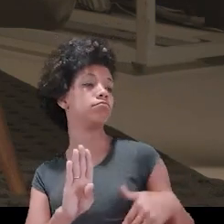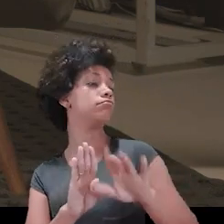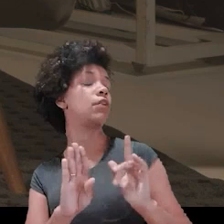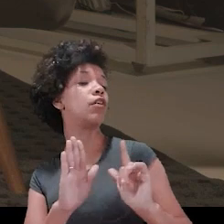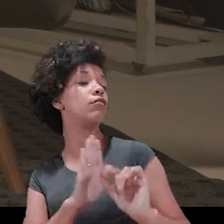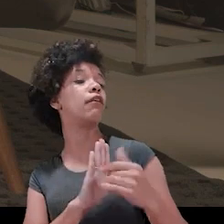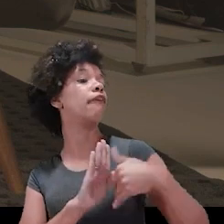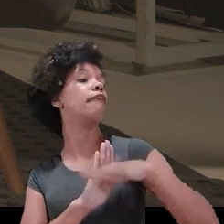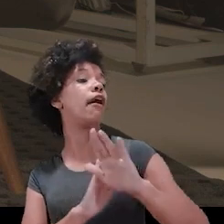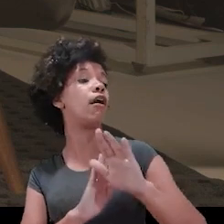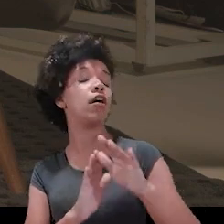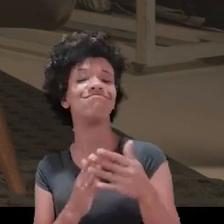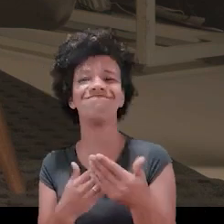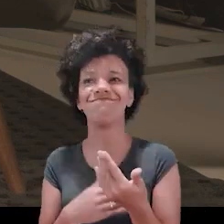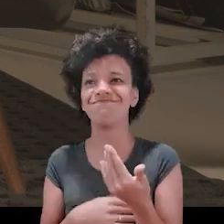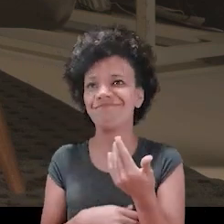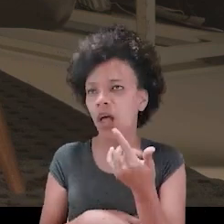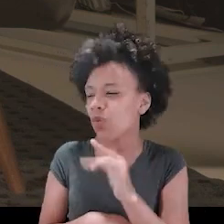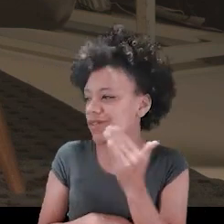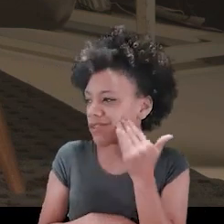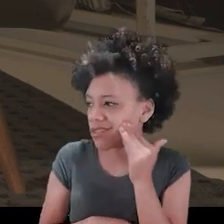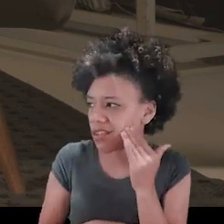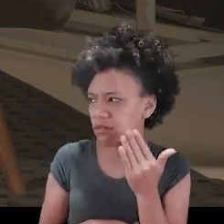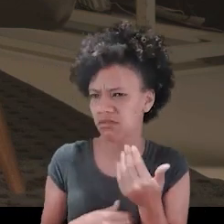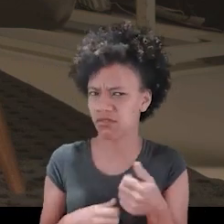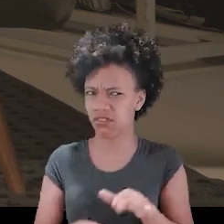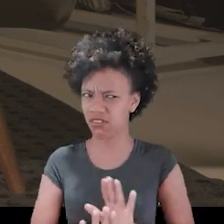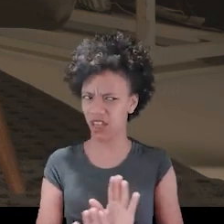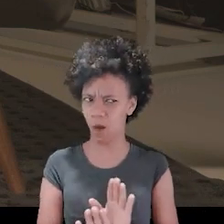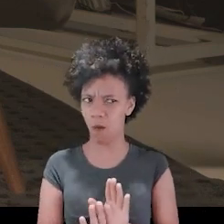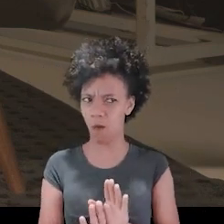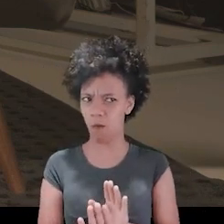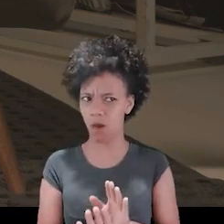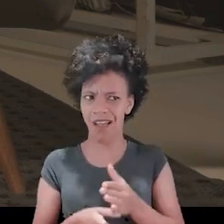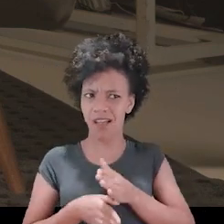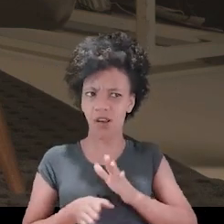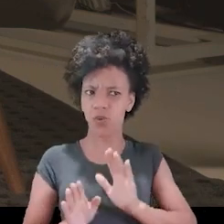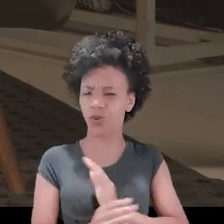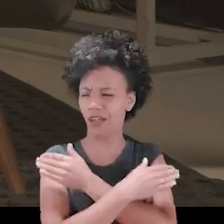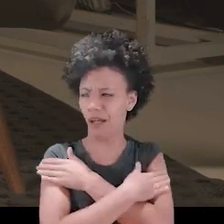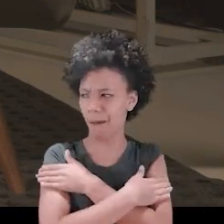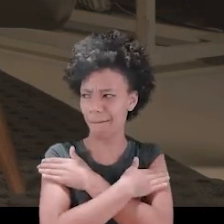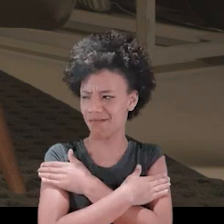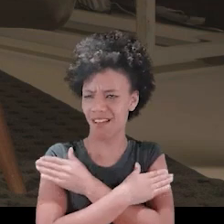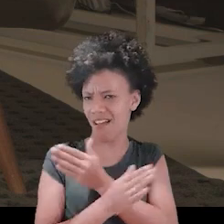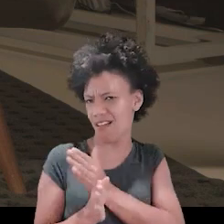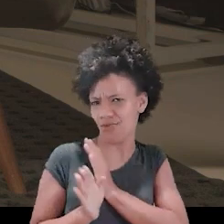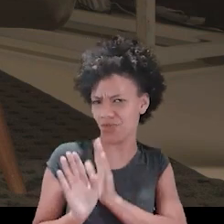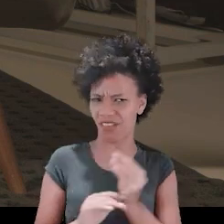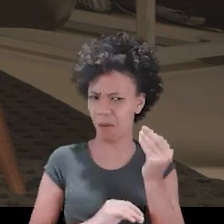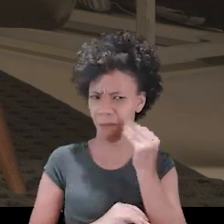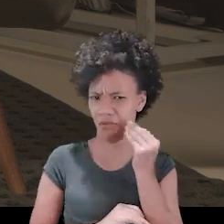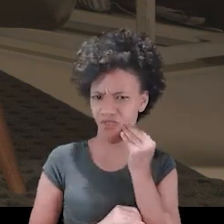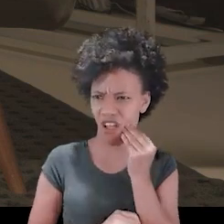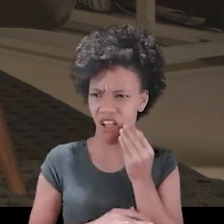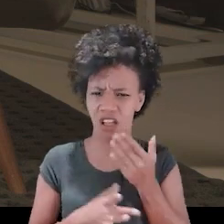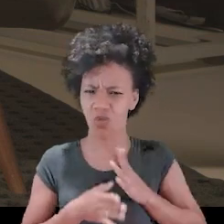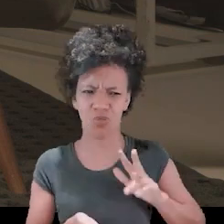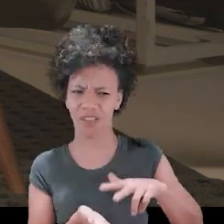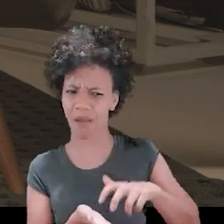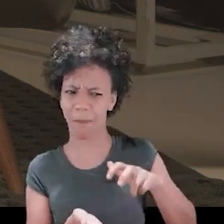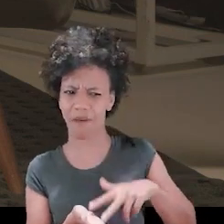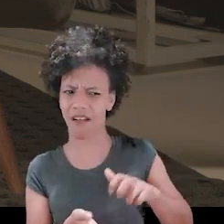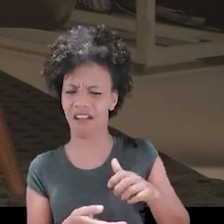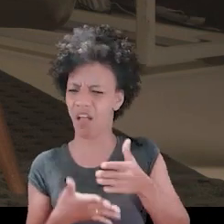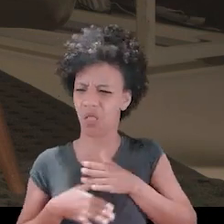é aberta é desse jeito e a gente consegue não entender ele começa a entender que não cara pera aí ele não quer abraçar ele não quer beijar